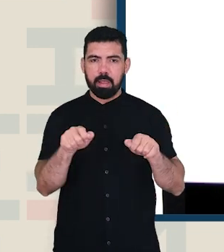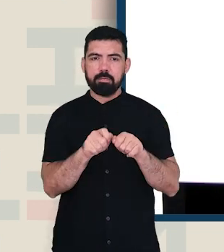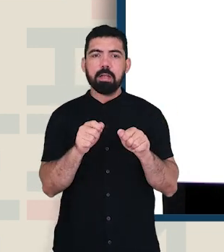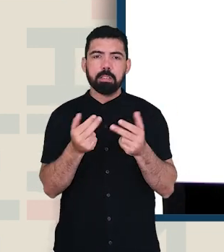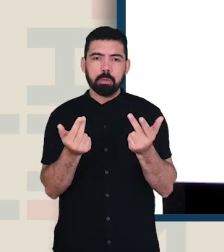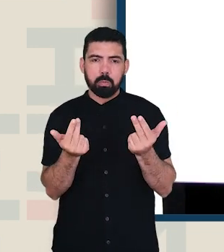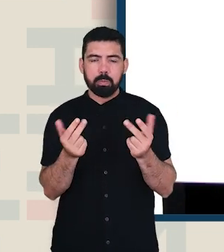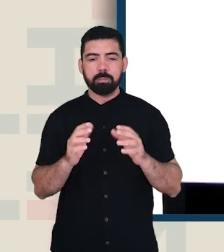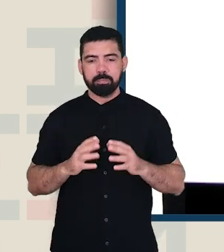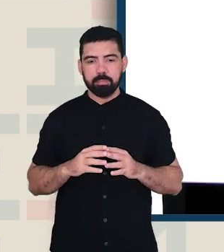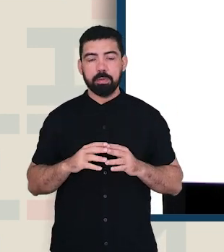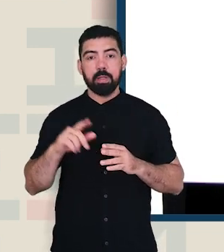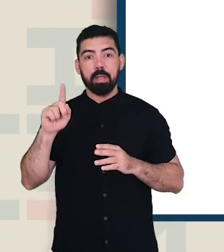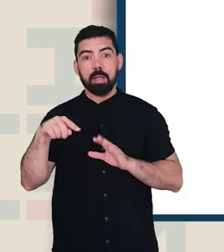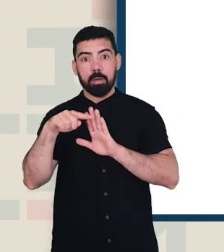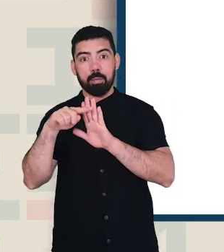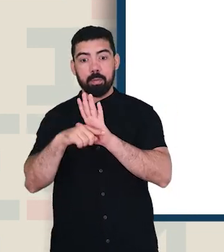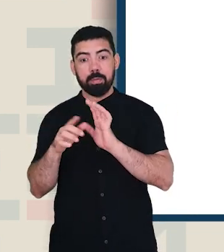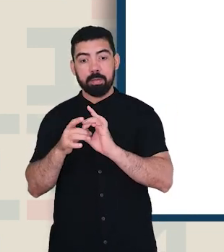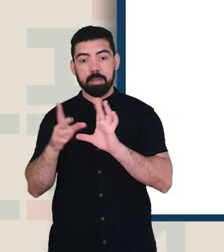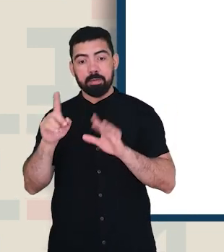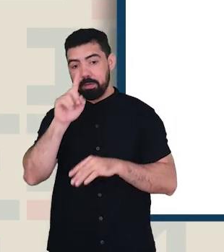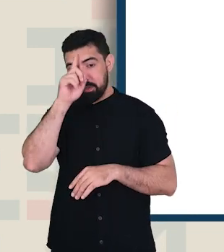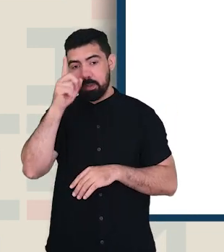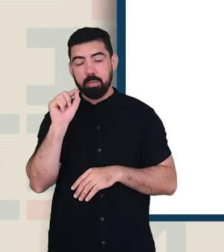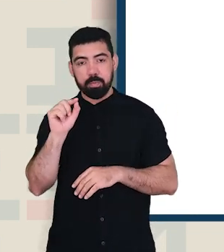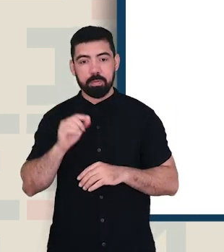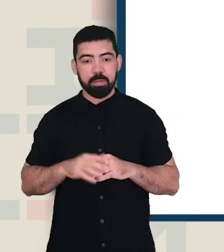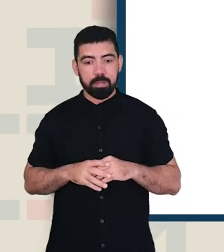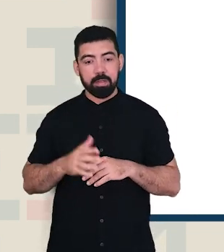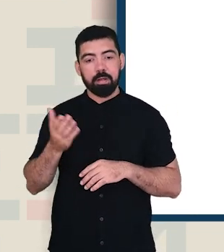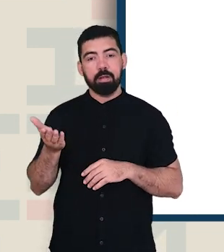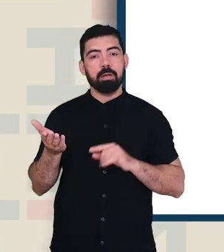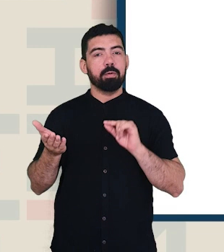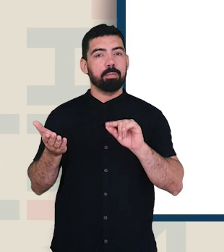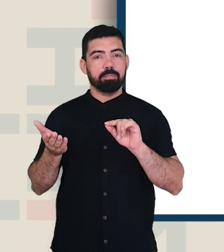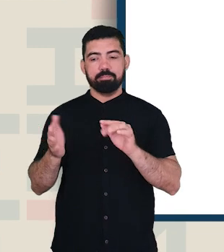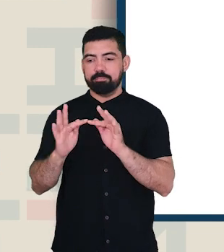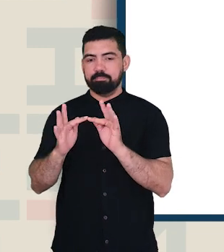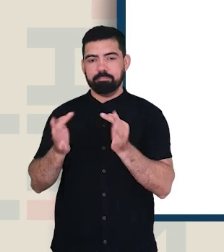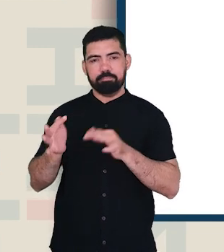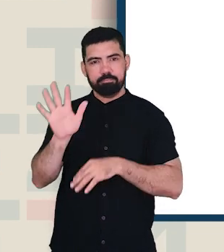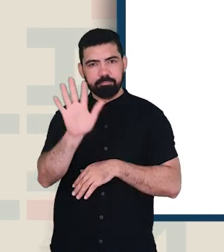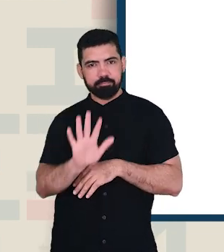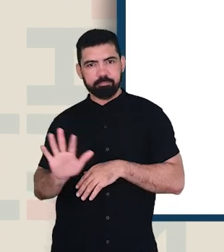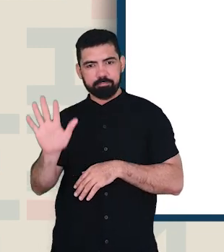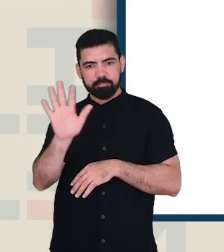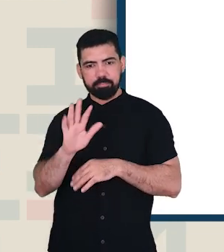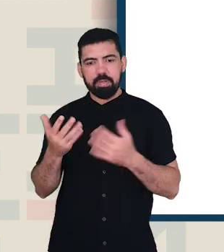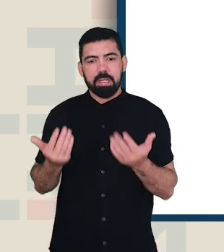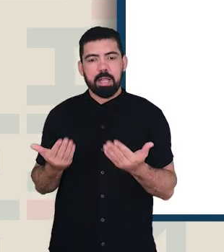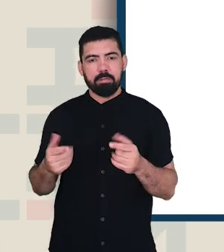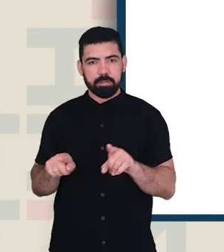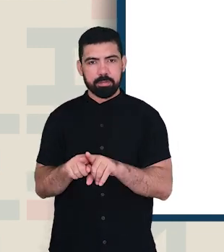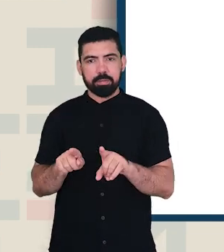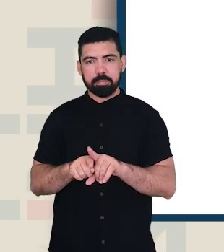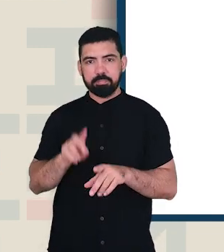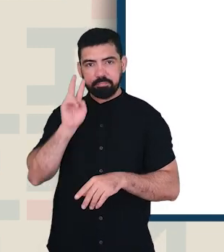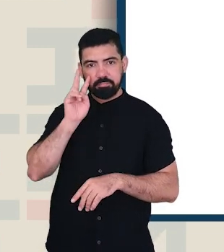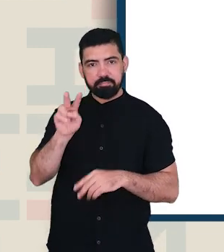Como é um programa livre, a ideia também é que fique o mais simples possível, o mais leve possível, por